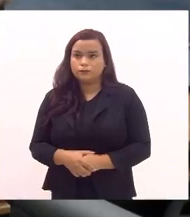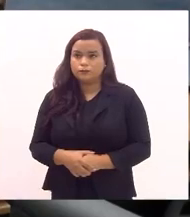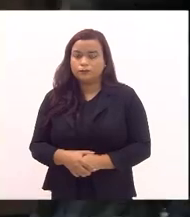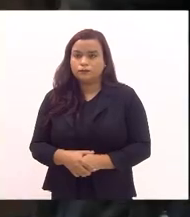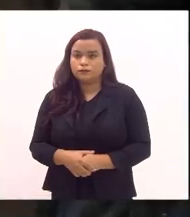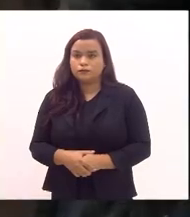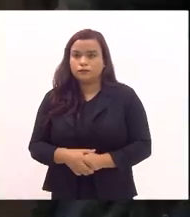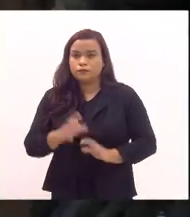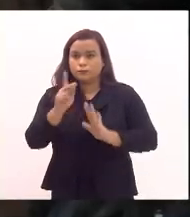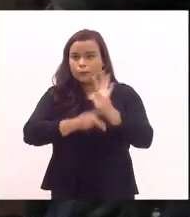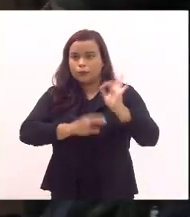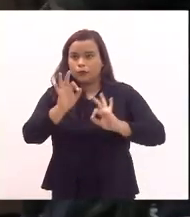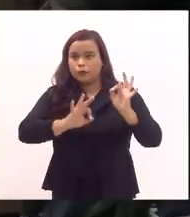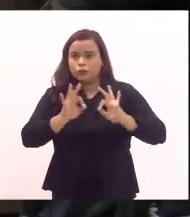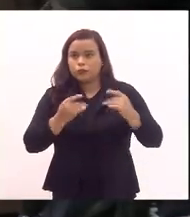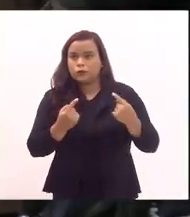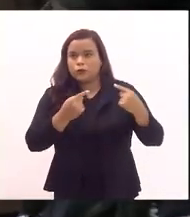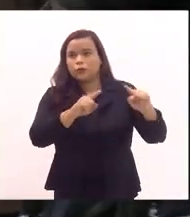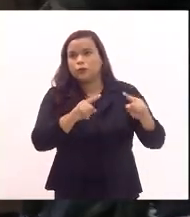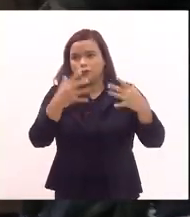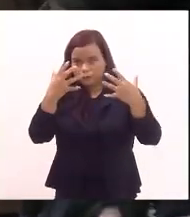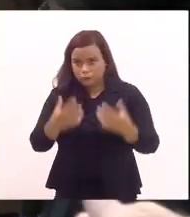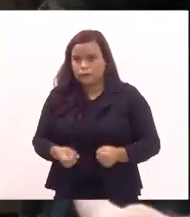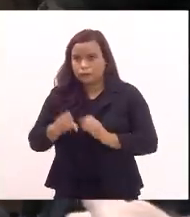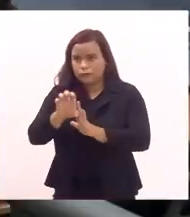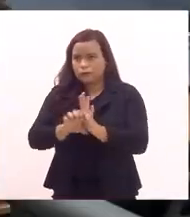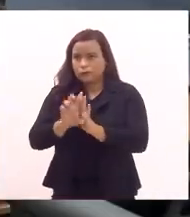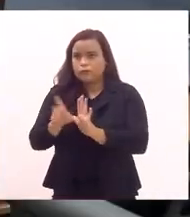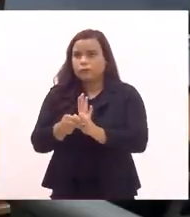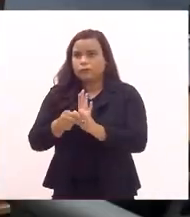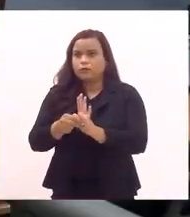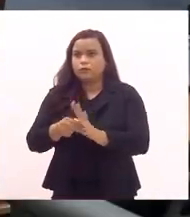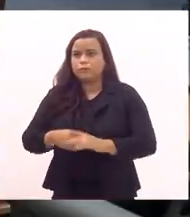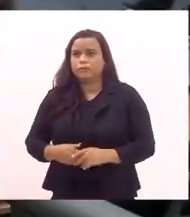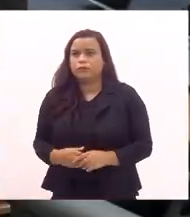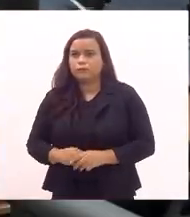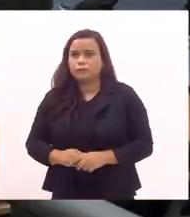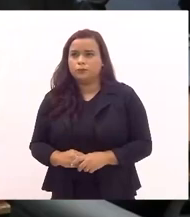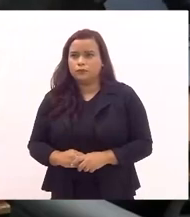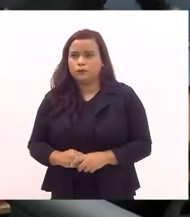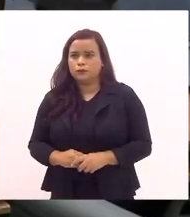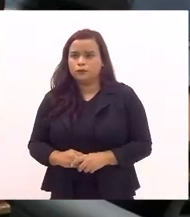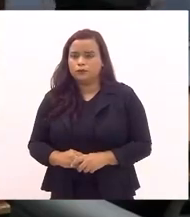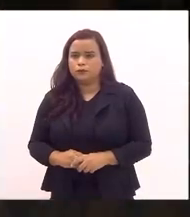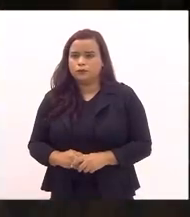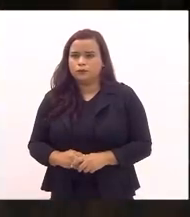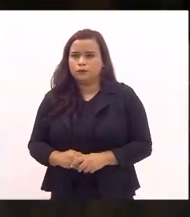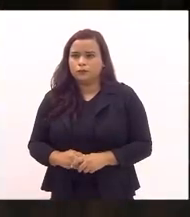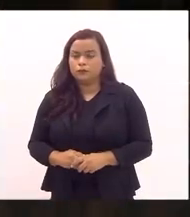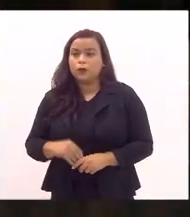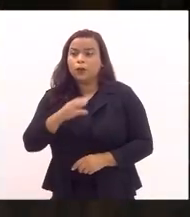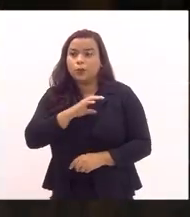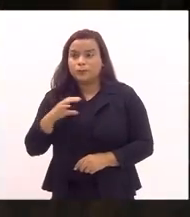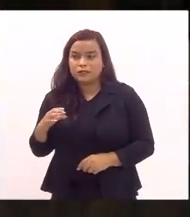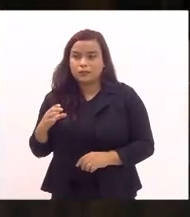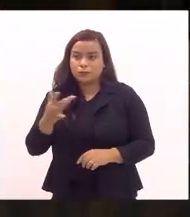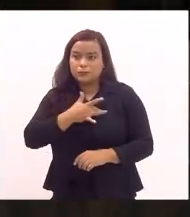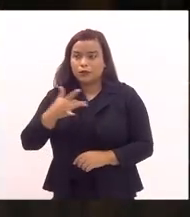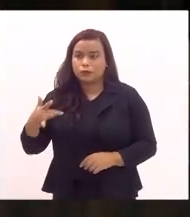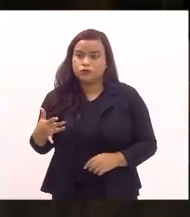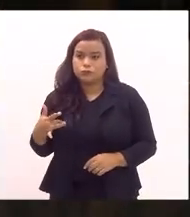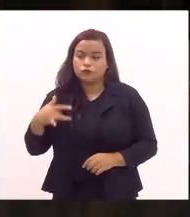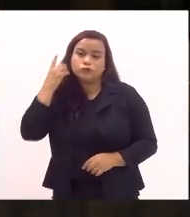o contrário ao projeto original favoráveis e Mendes e pela comissão de saúde